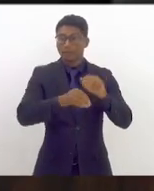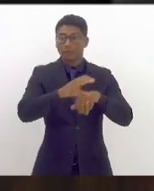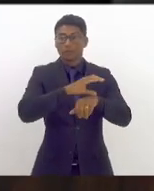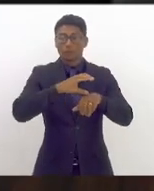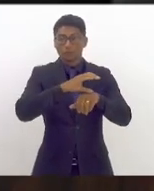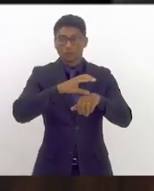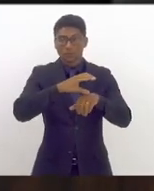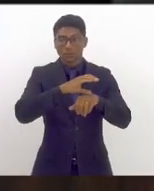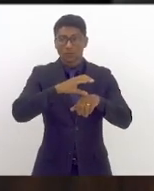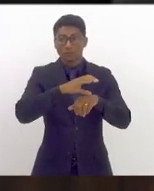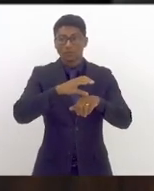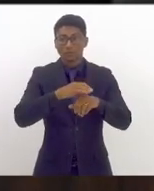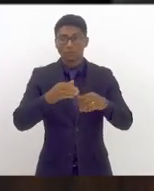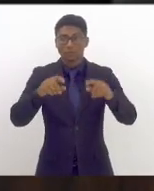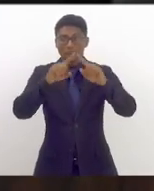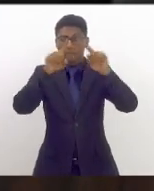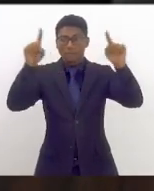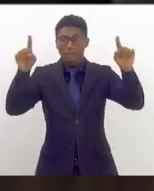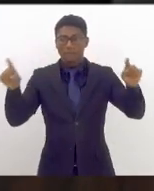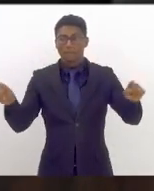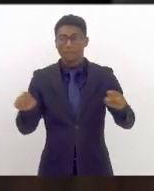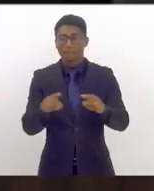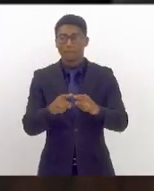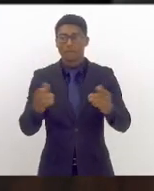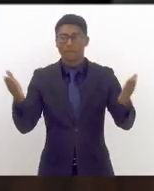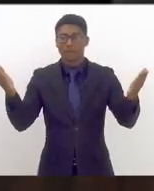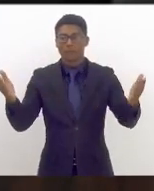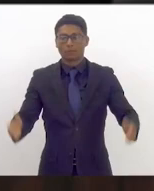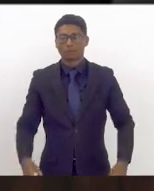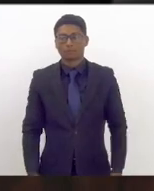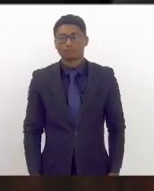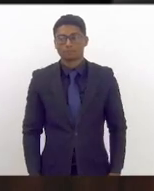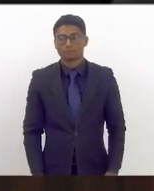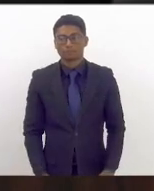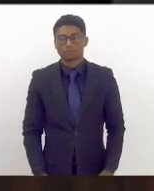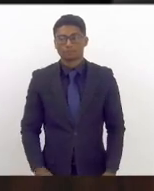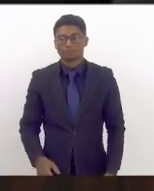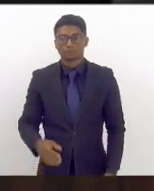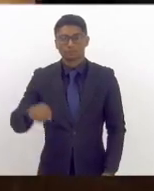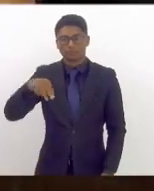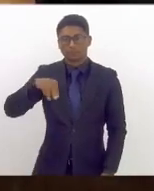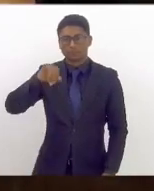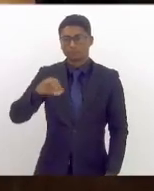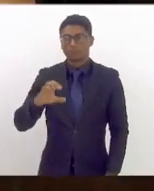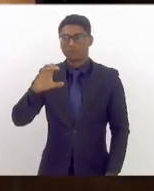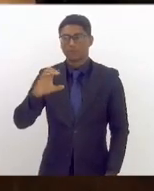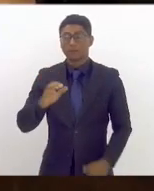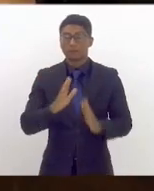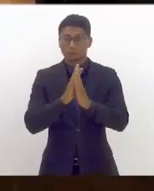no painel para encaminhar Presidente deputado Carlos